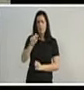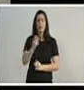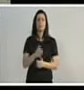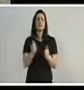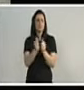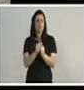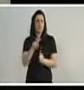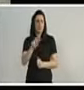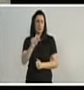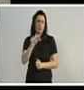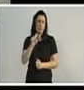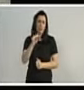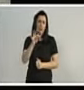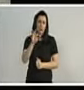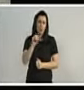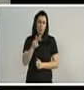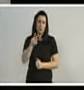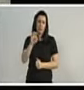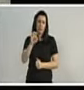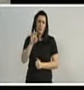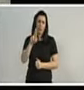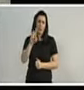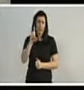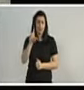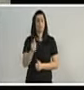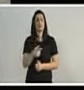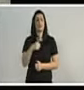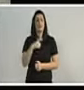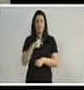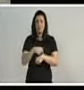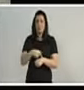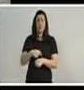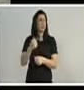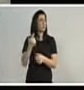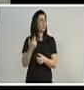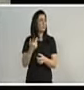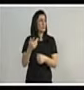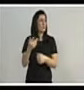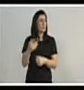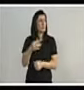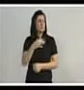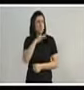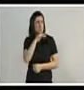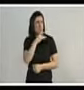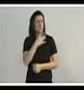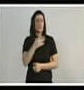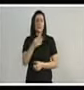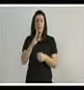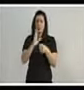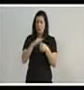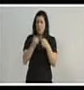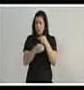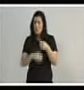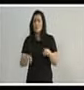aí que a gente precisa realmente já está há um bom tempo nesses tanto depois também tem a situação do esgoto e tubulações com problemas na rua da